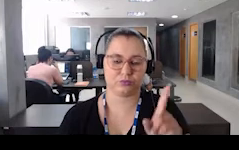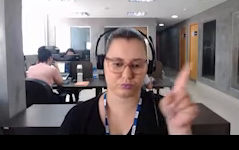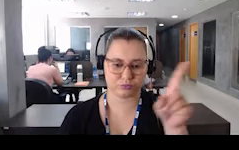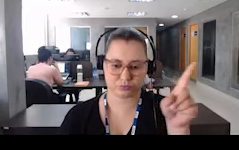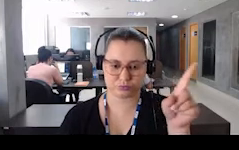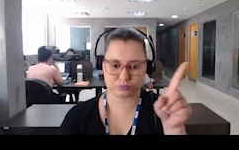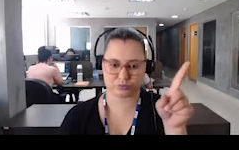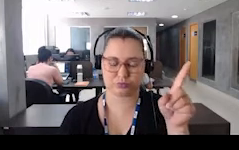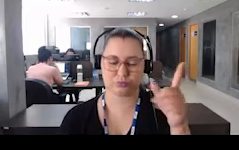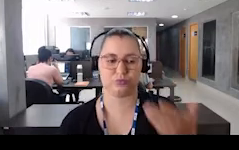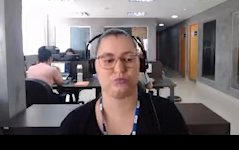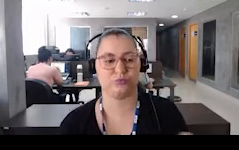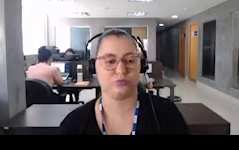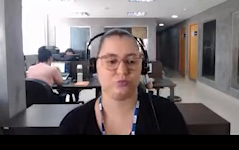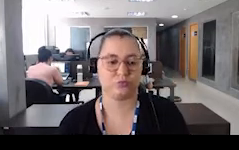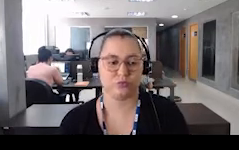Tá aqui, ó.